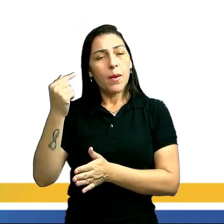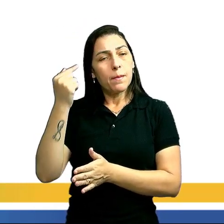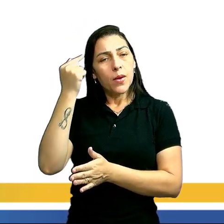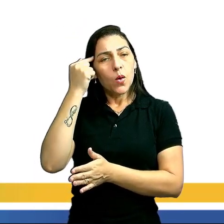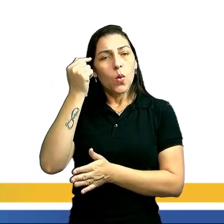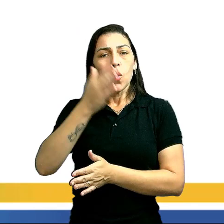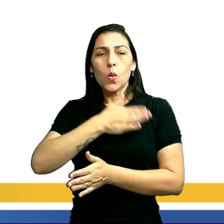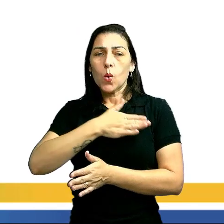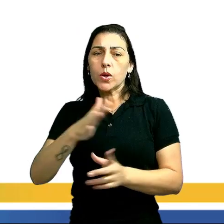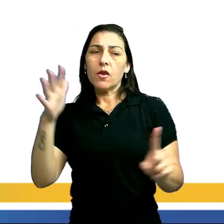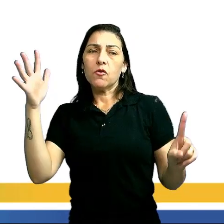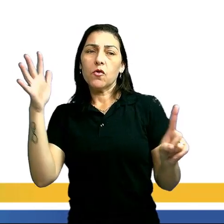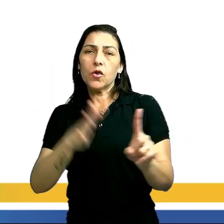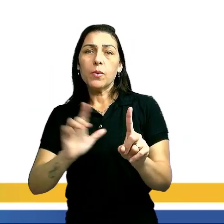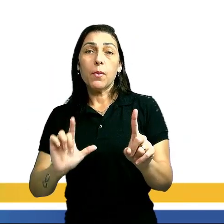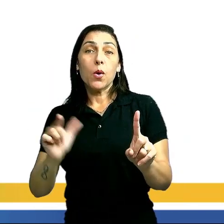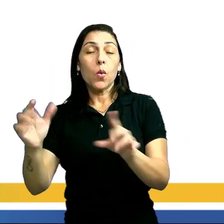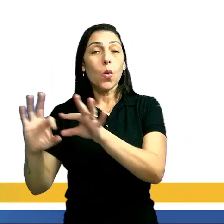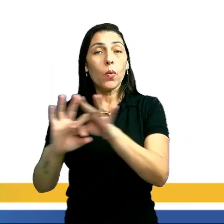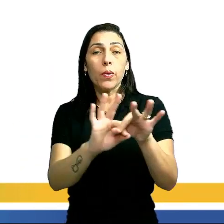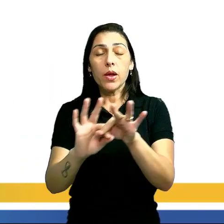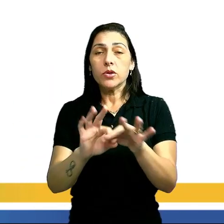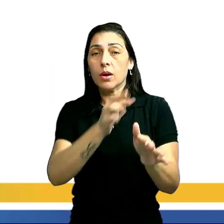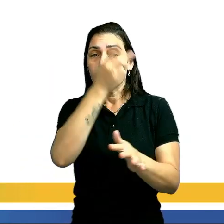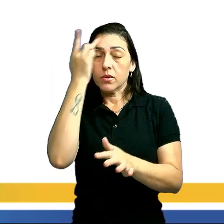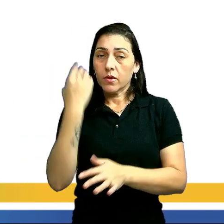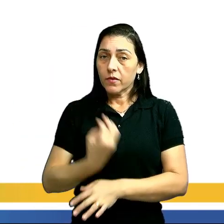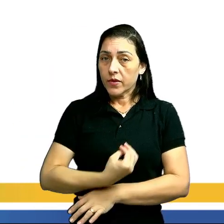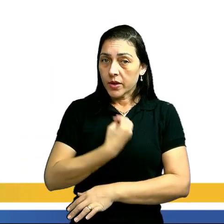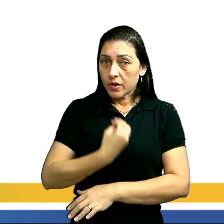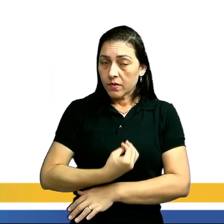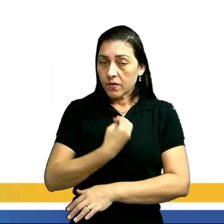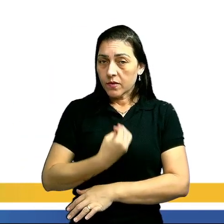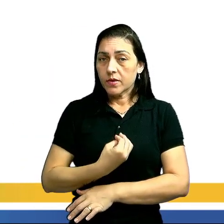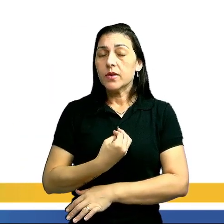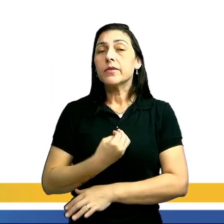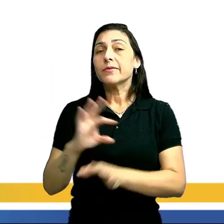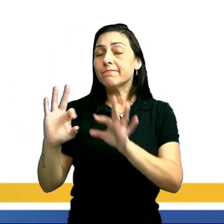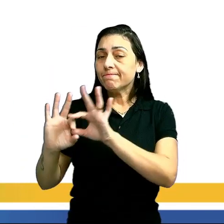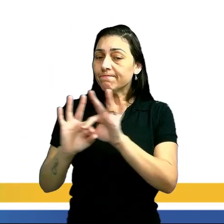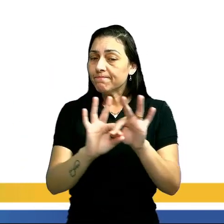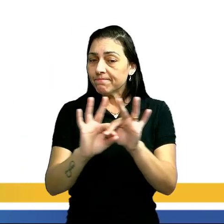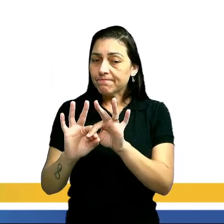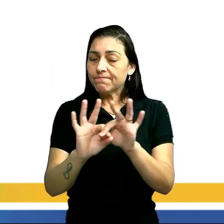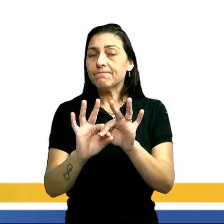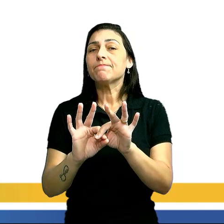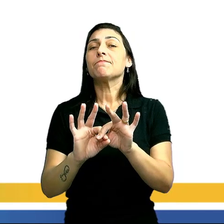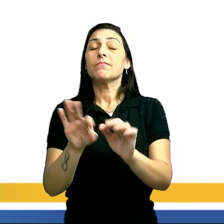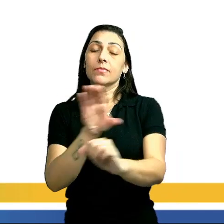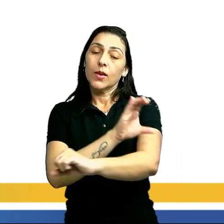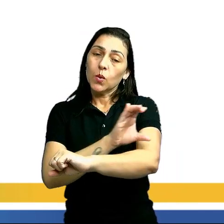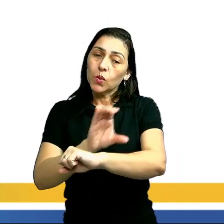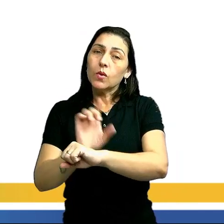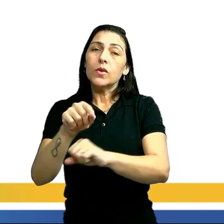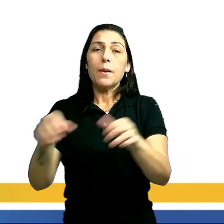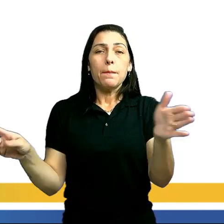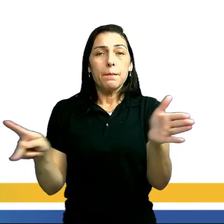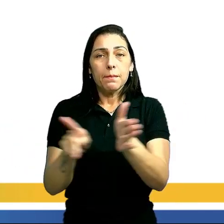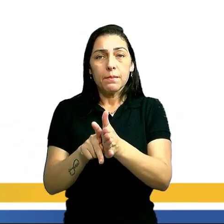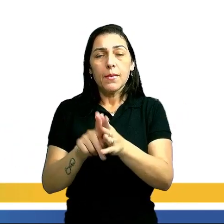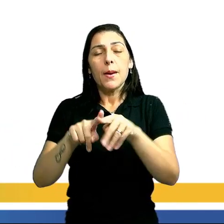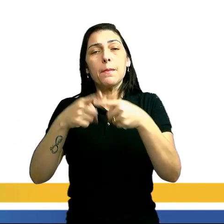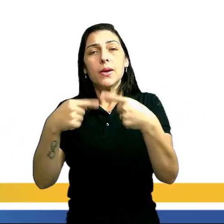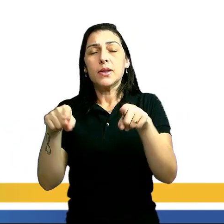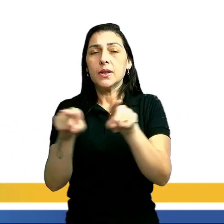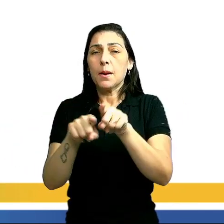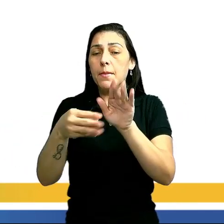O gosto é influenciado pelo contexto. E quando eu estou falando de contexto, eu estou falando da cultura a qual você pertence, mas estou